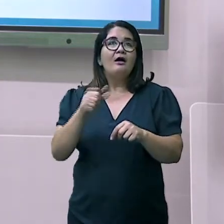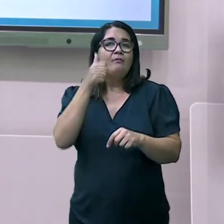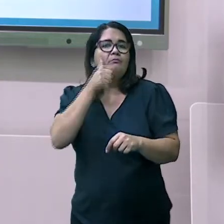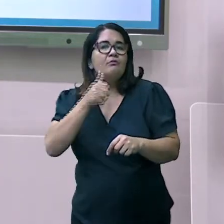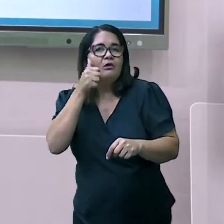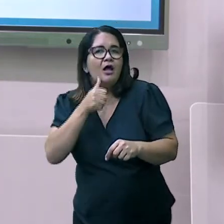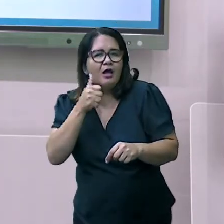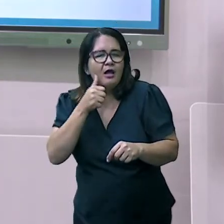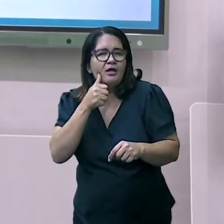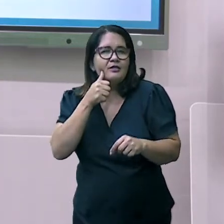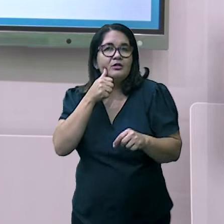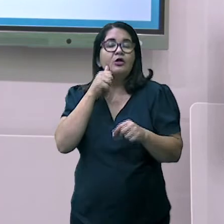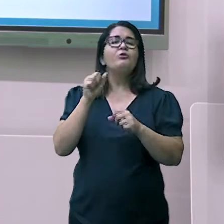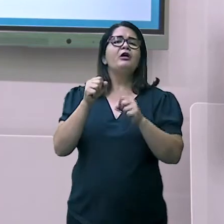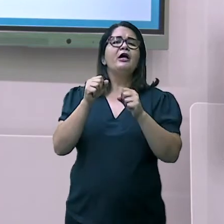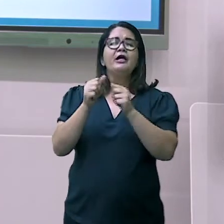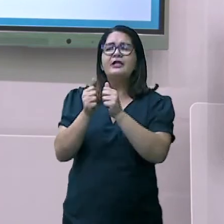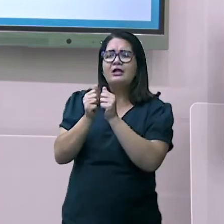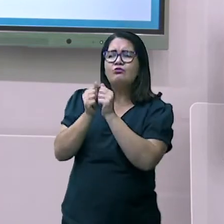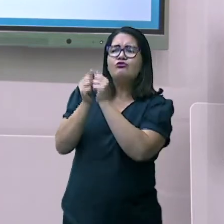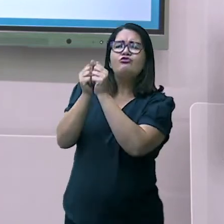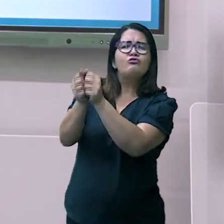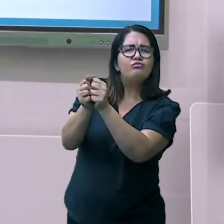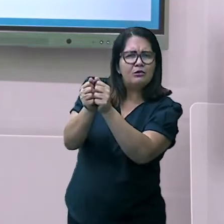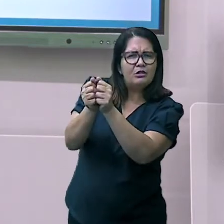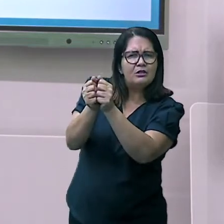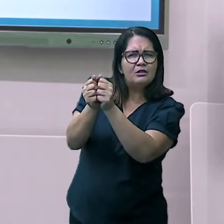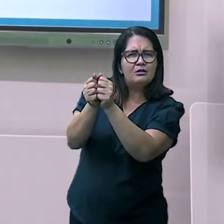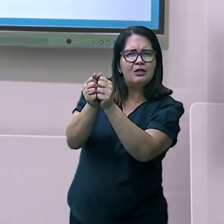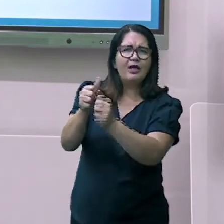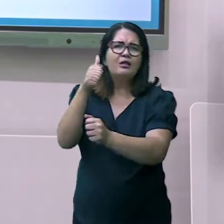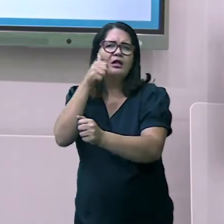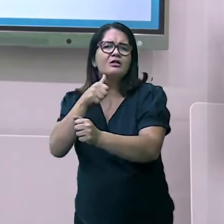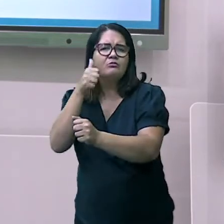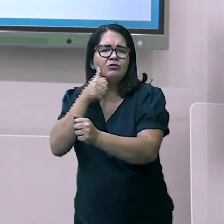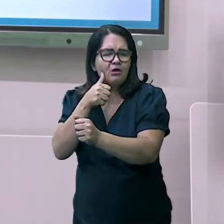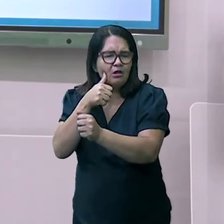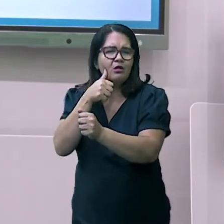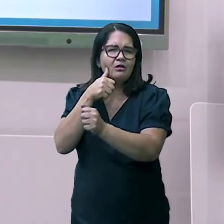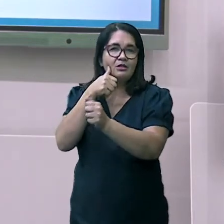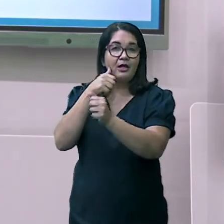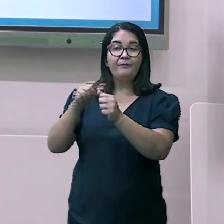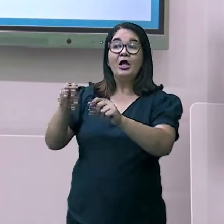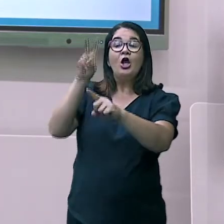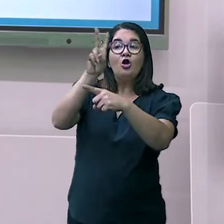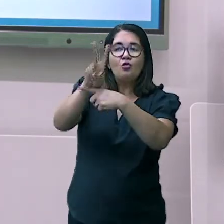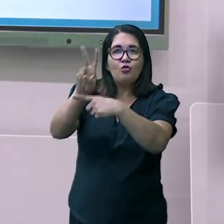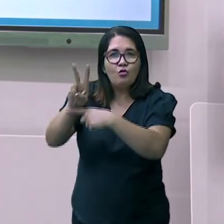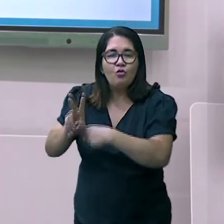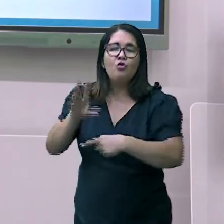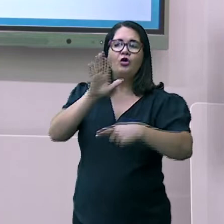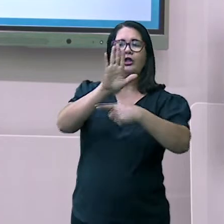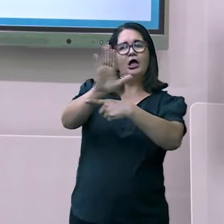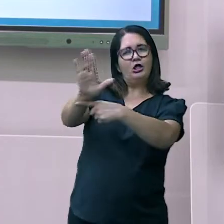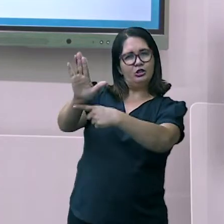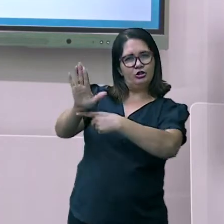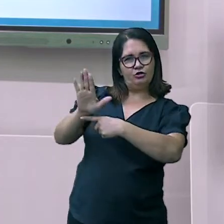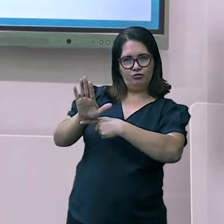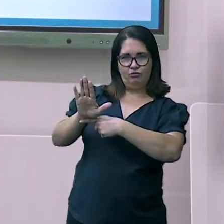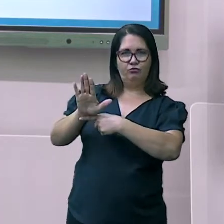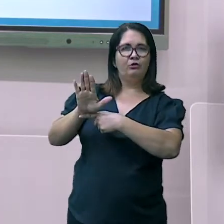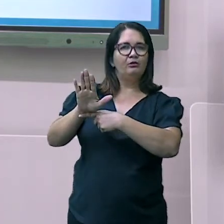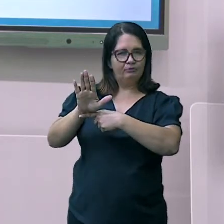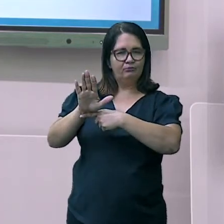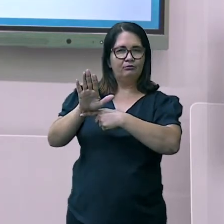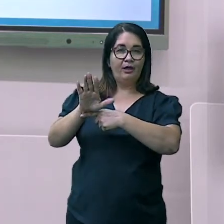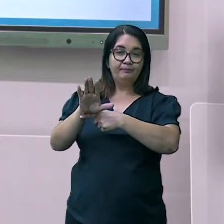que as doulas ajudem ali no parto, elas também fazem a mais, porque elas ajudam em toda a